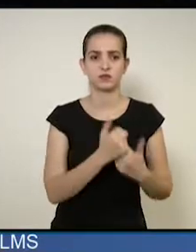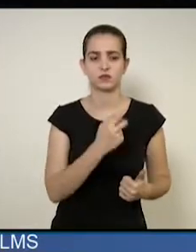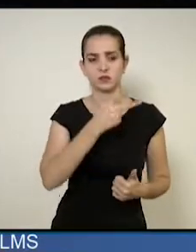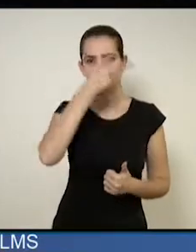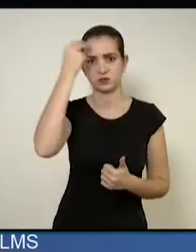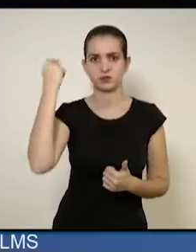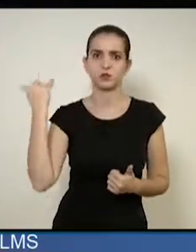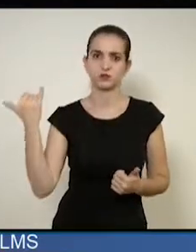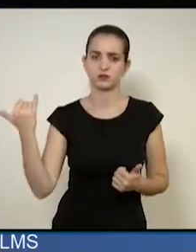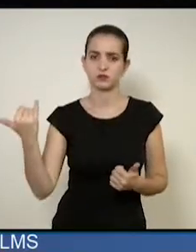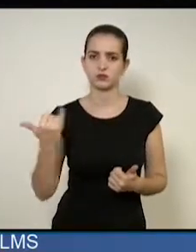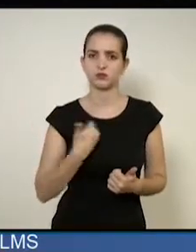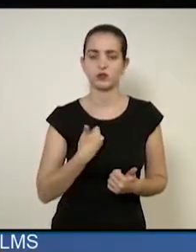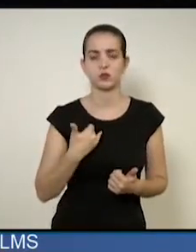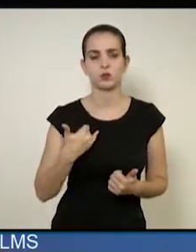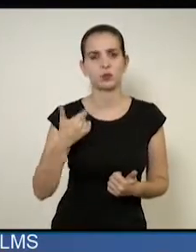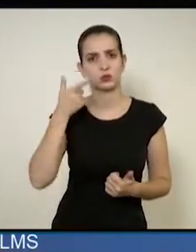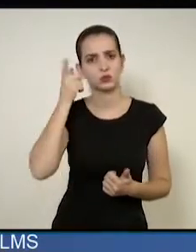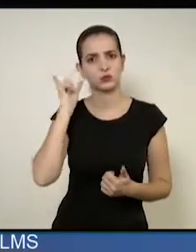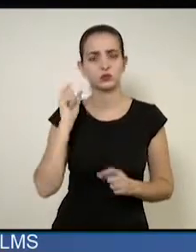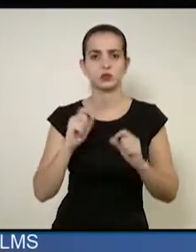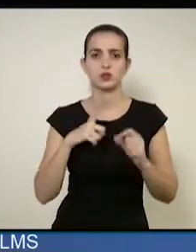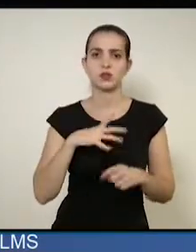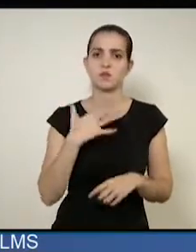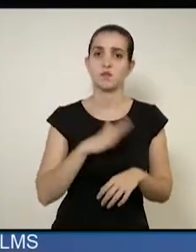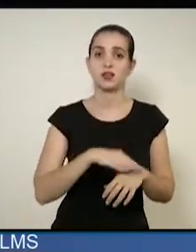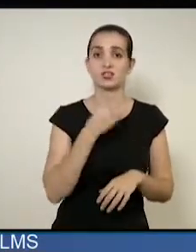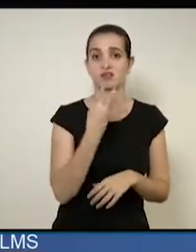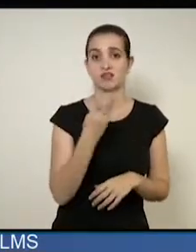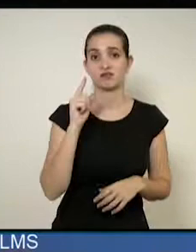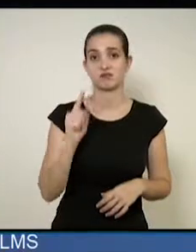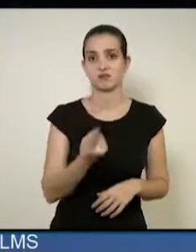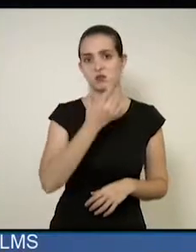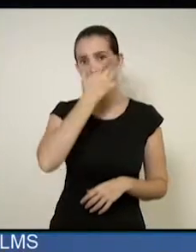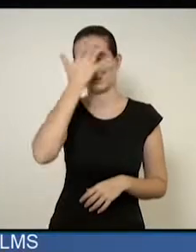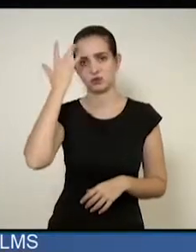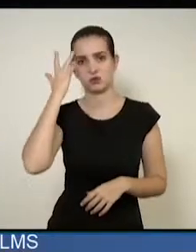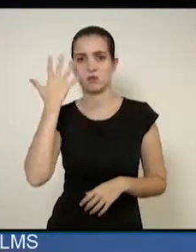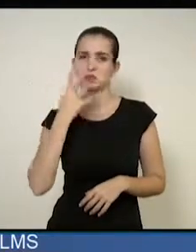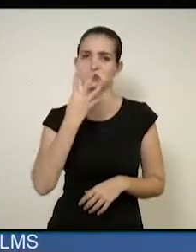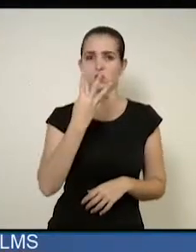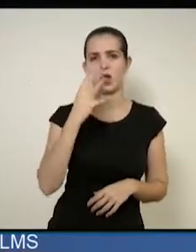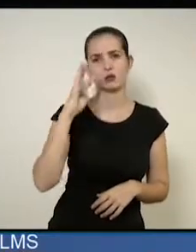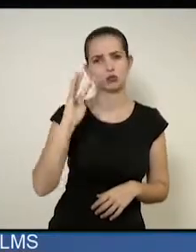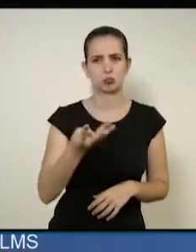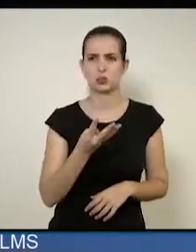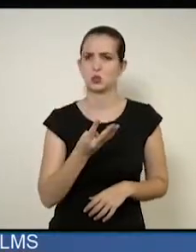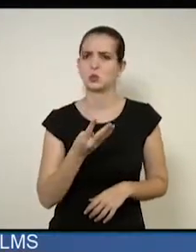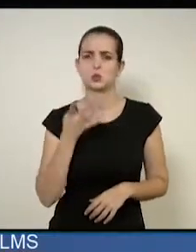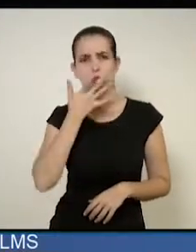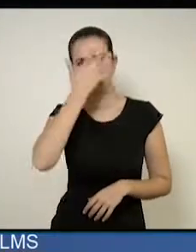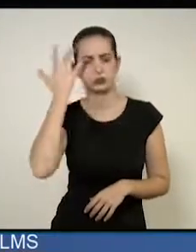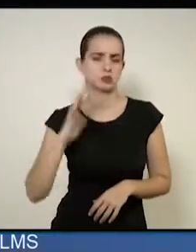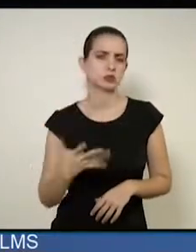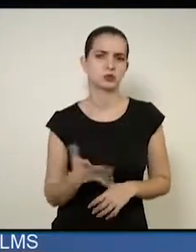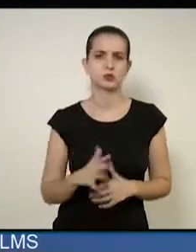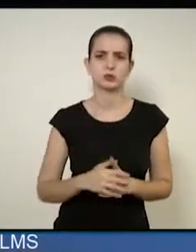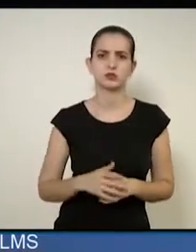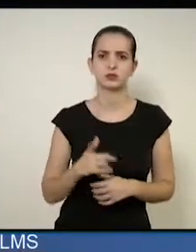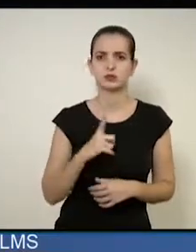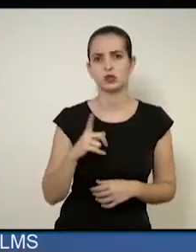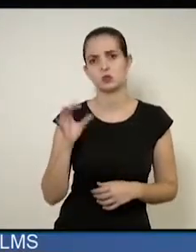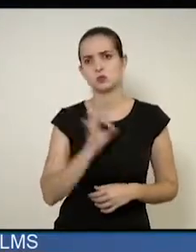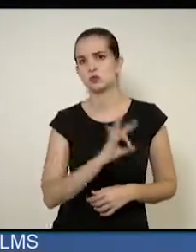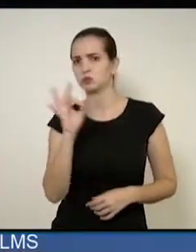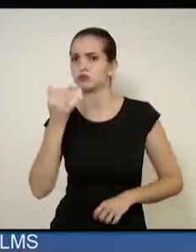sobre a situação. São mais de 3 mil pessoas, são mais de 4 mil pessoas, que, no levantamento que foi feito, dá aí em torno